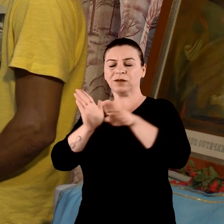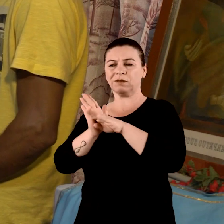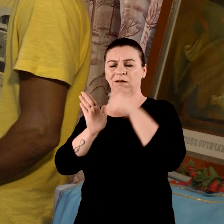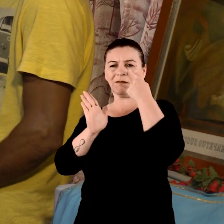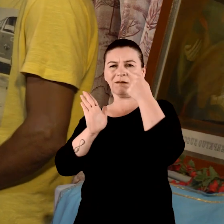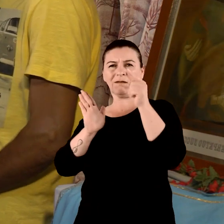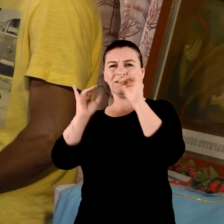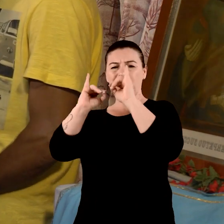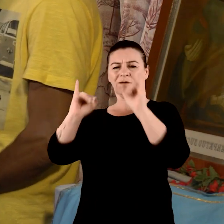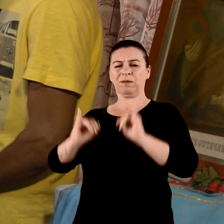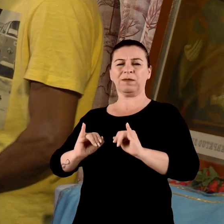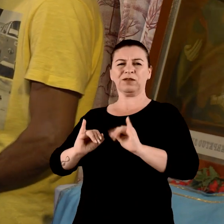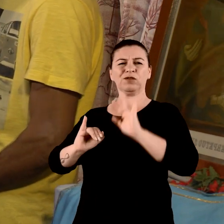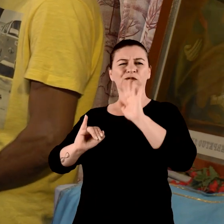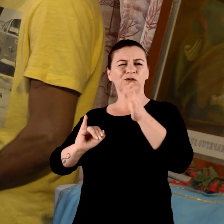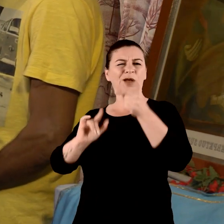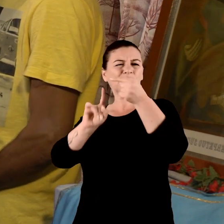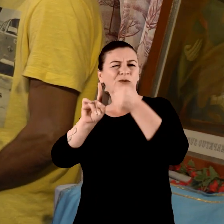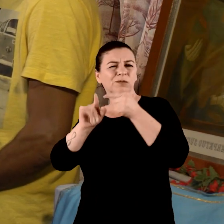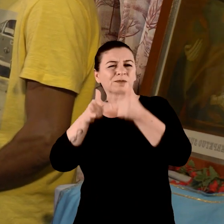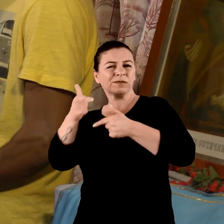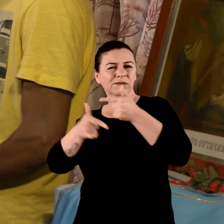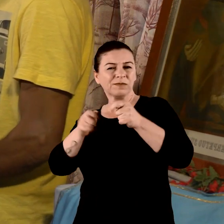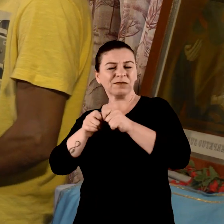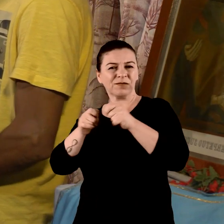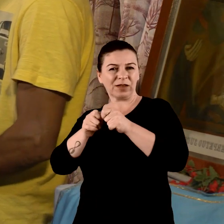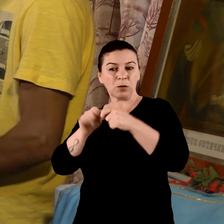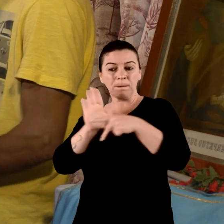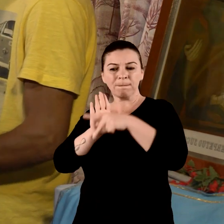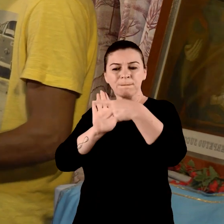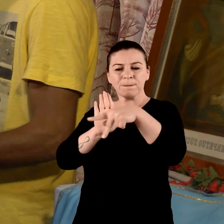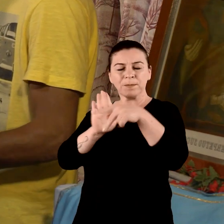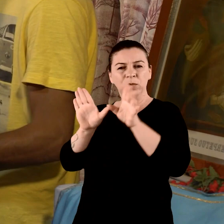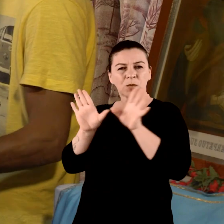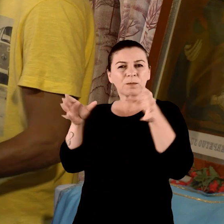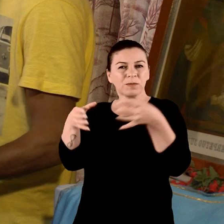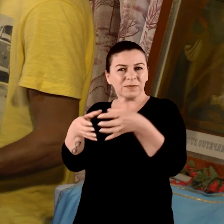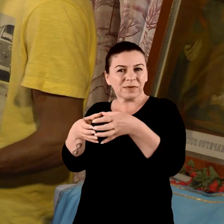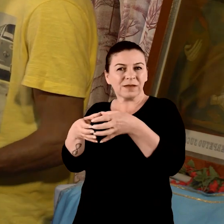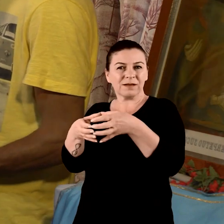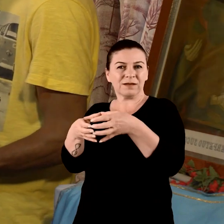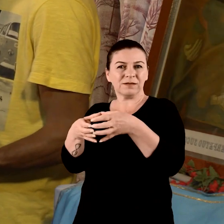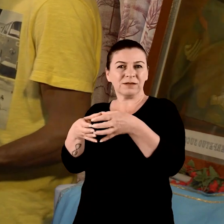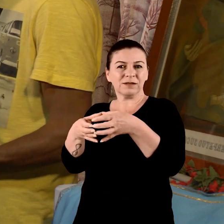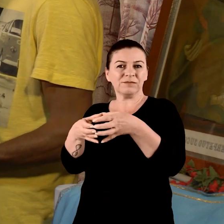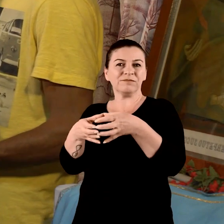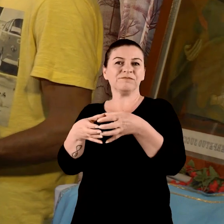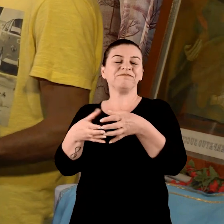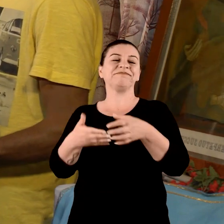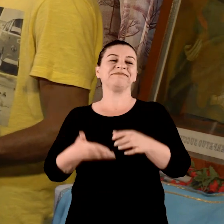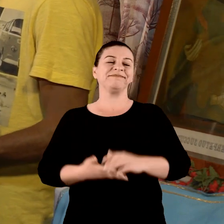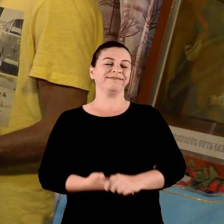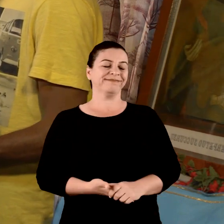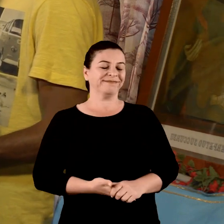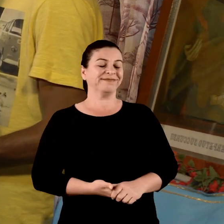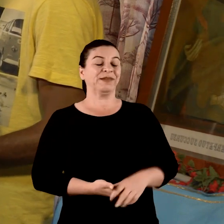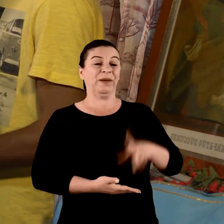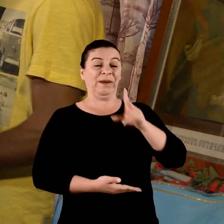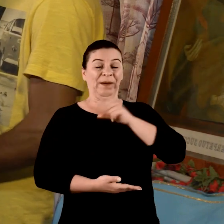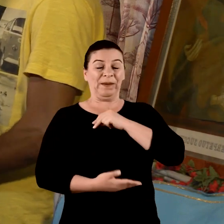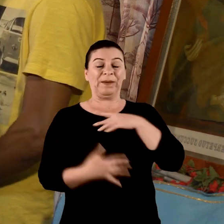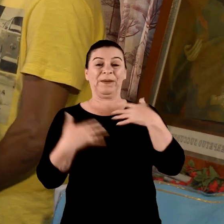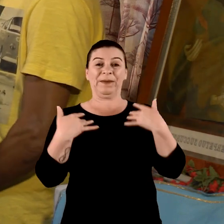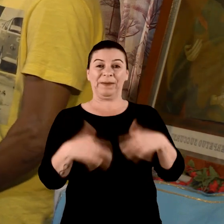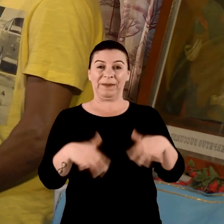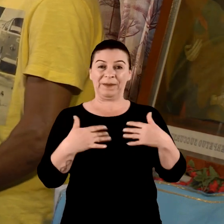trabalho, chegar lá e ver a imagem já com algum tipo de trabalho feito pela própria comunidade? Nossa,